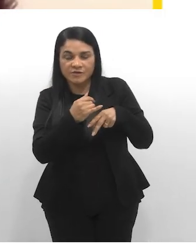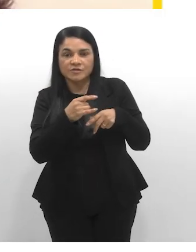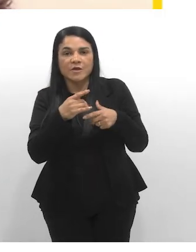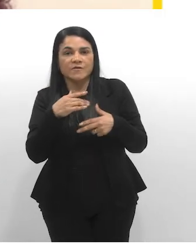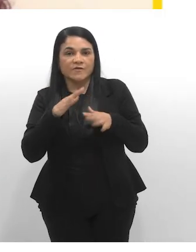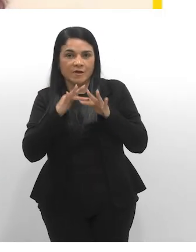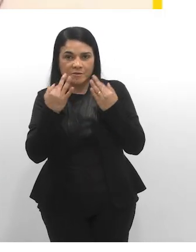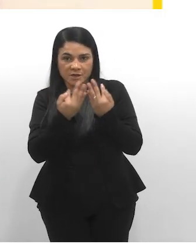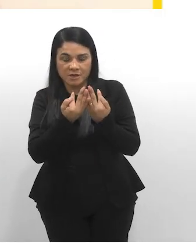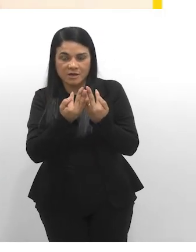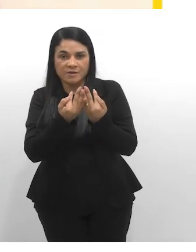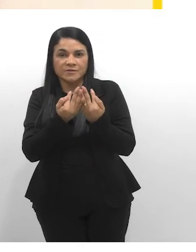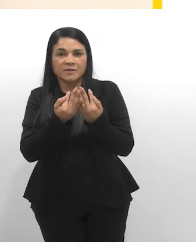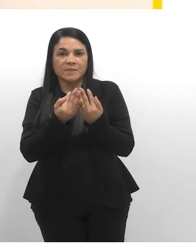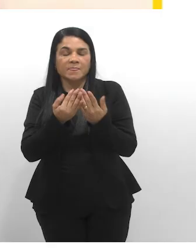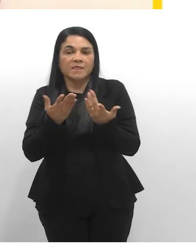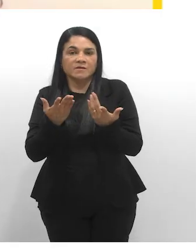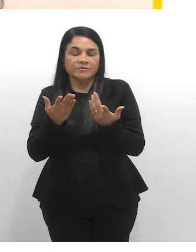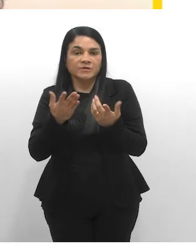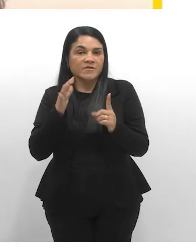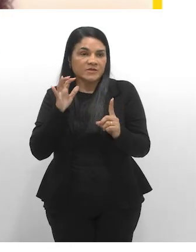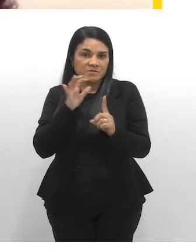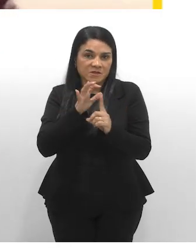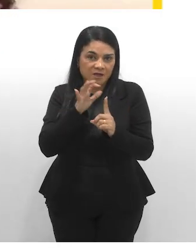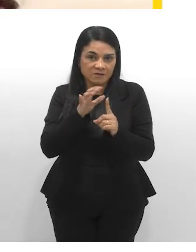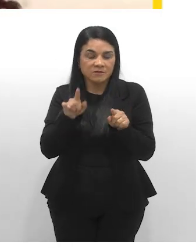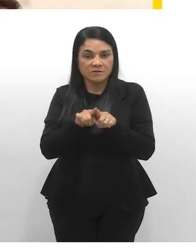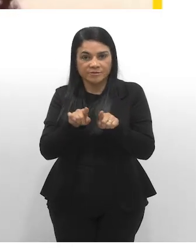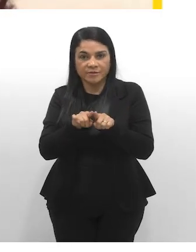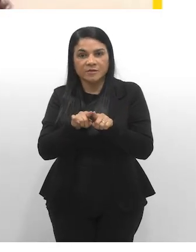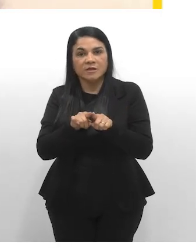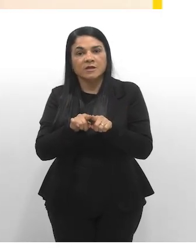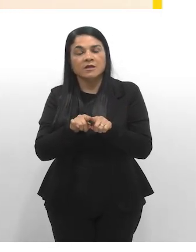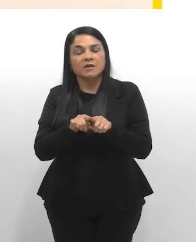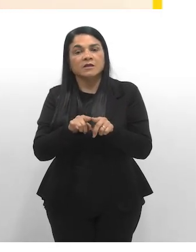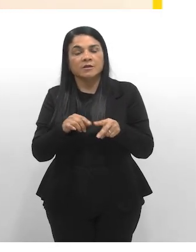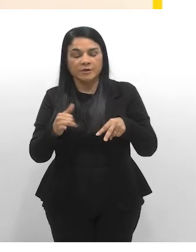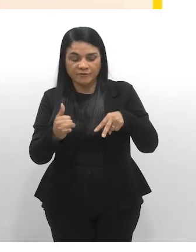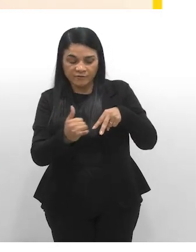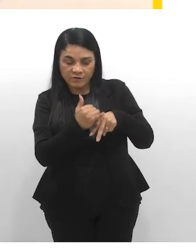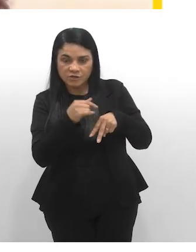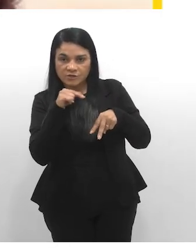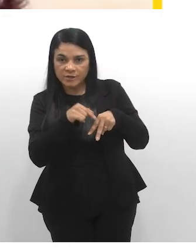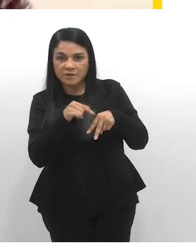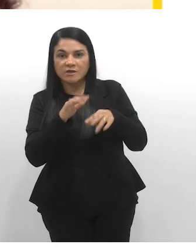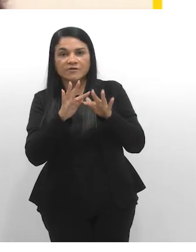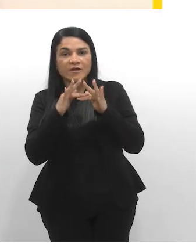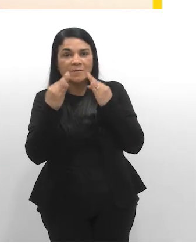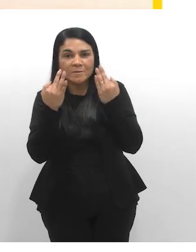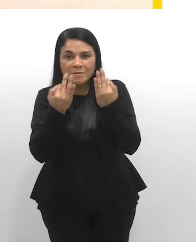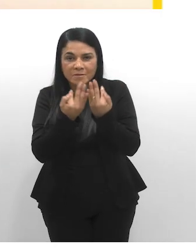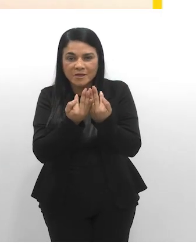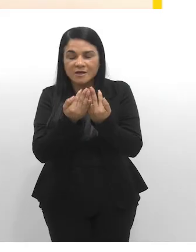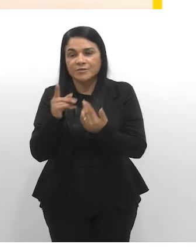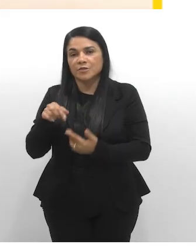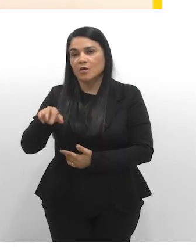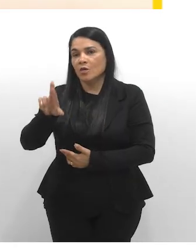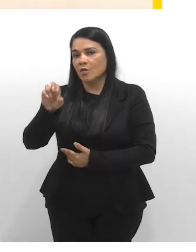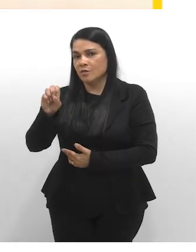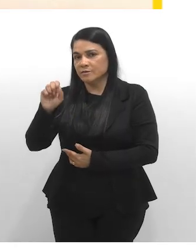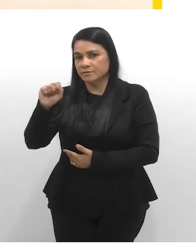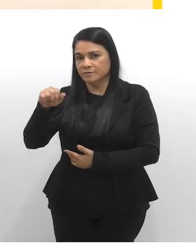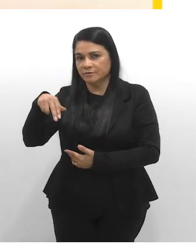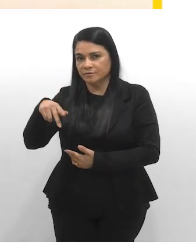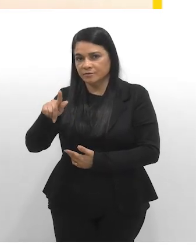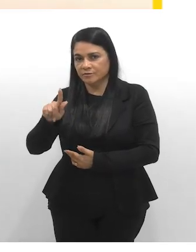mesmo hostilizam ou ameaçam esses familiares. E fala também da condição de vítima justamente dos familiares.